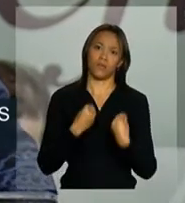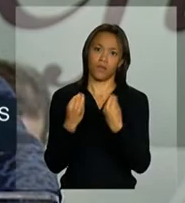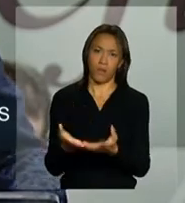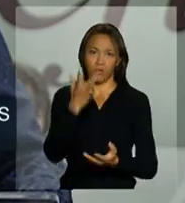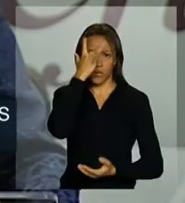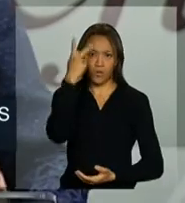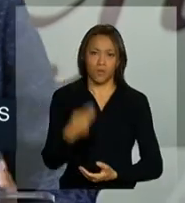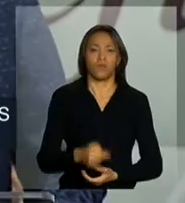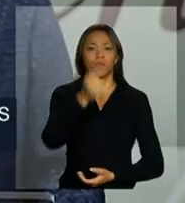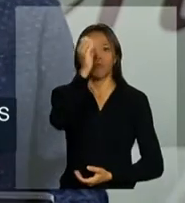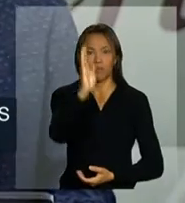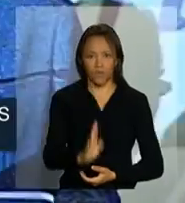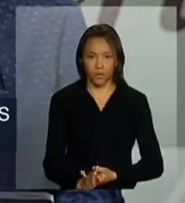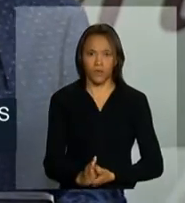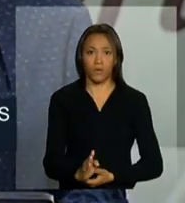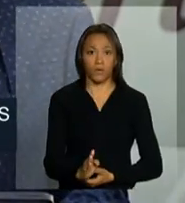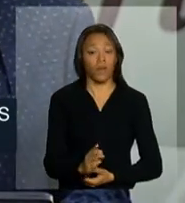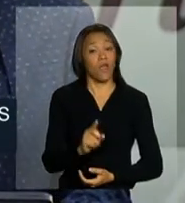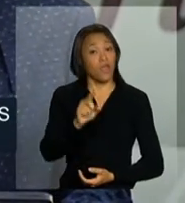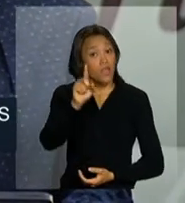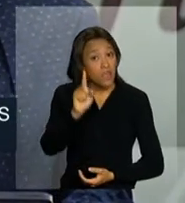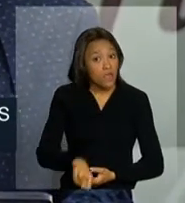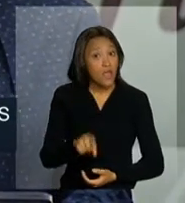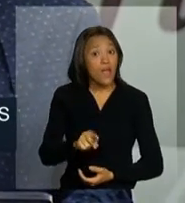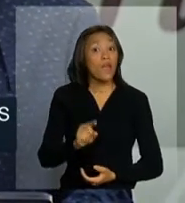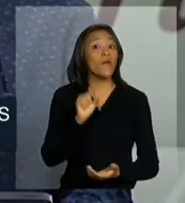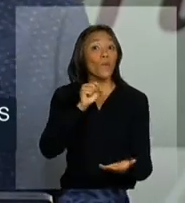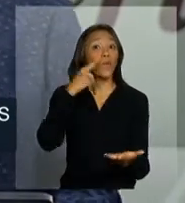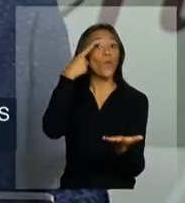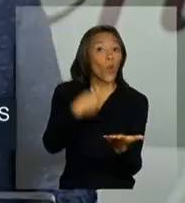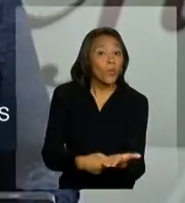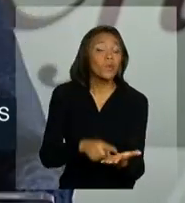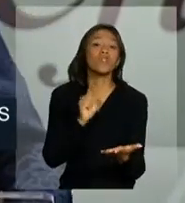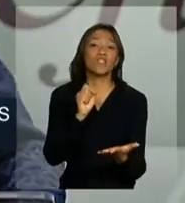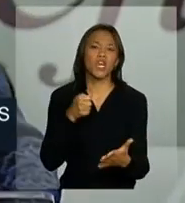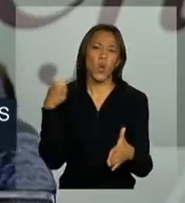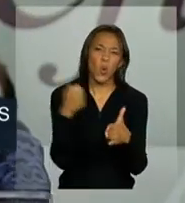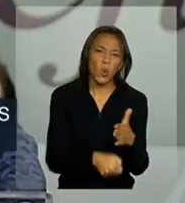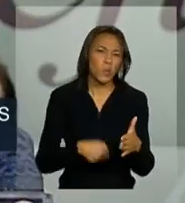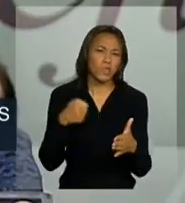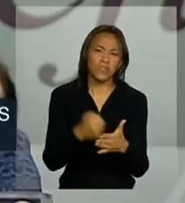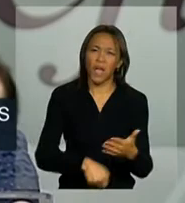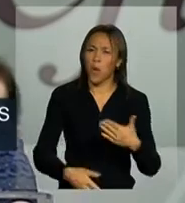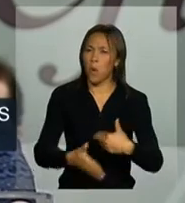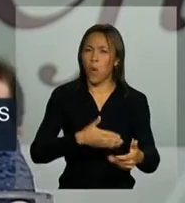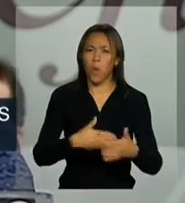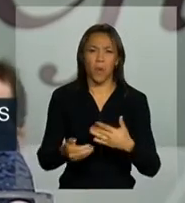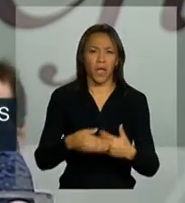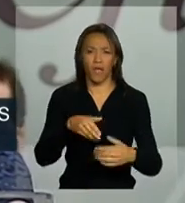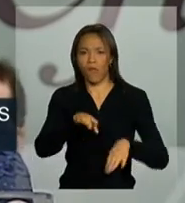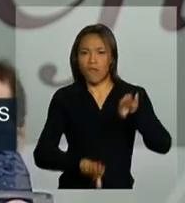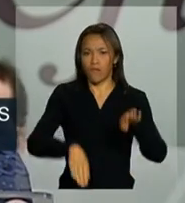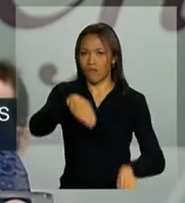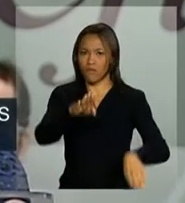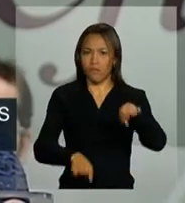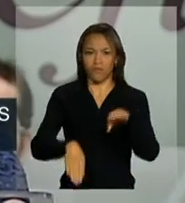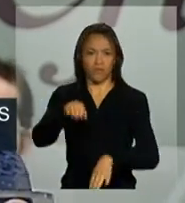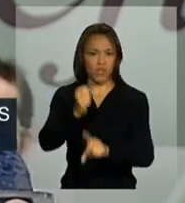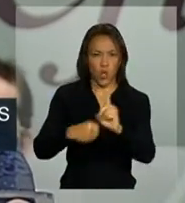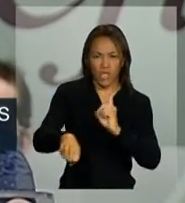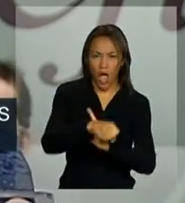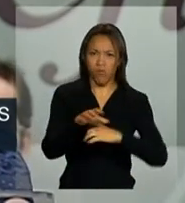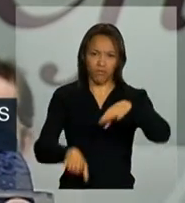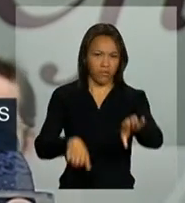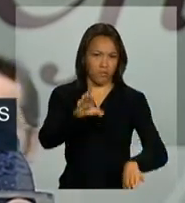Brasil. E ele é parte do nosso compromisso de lutar contra toda espécie de desigualdade, de lutar